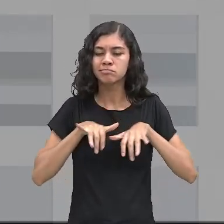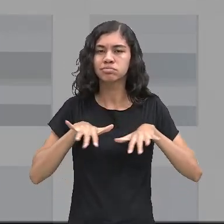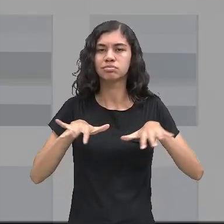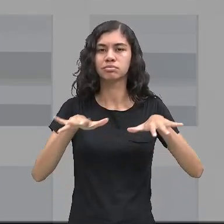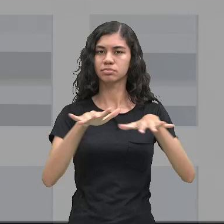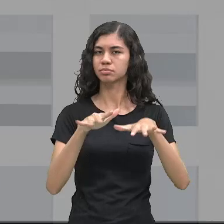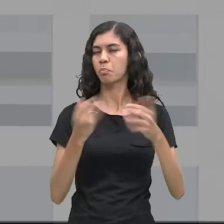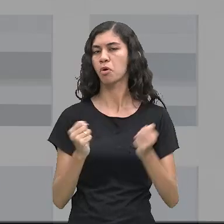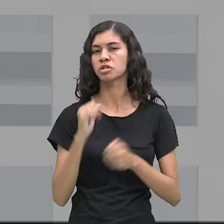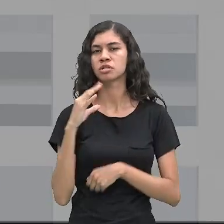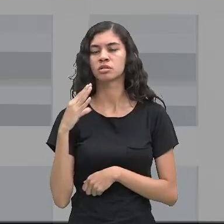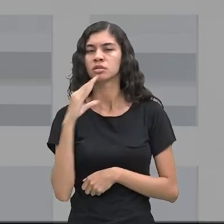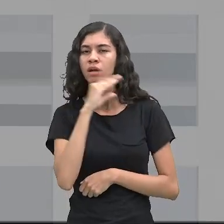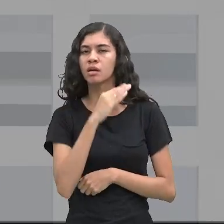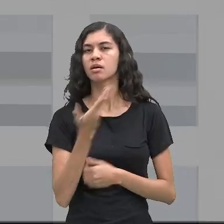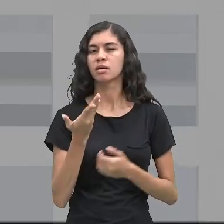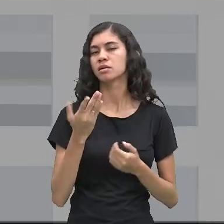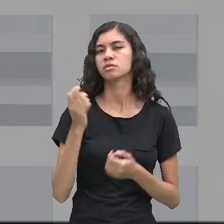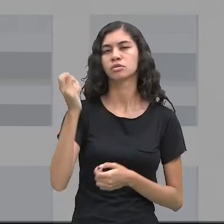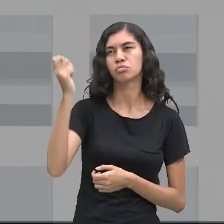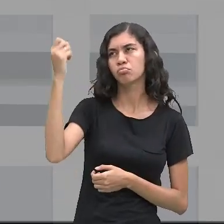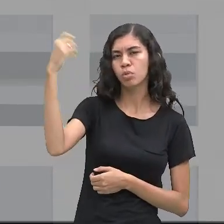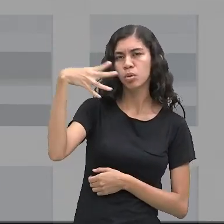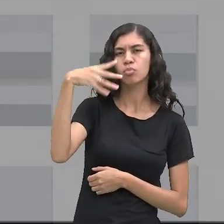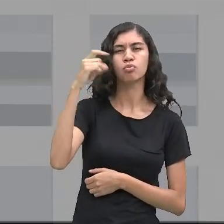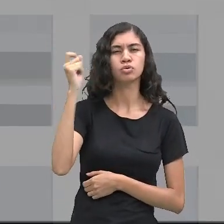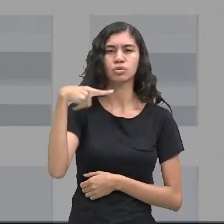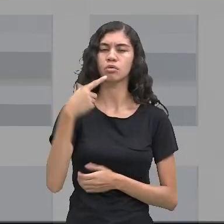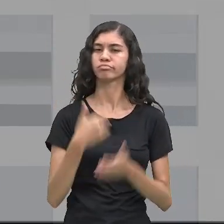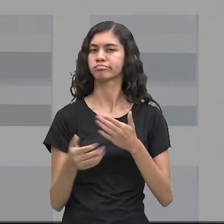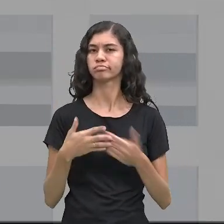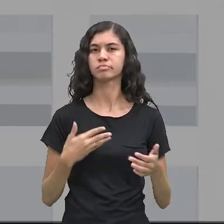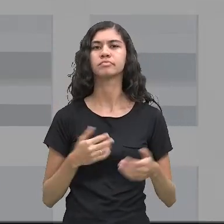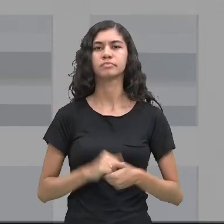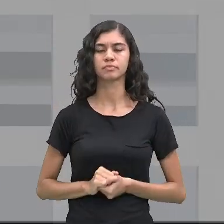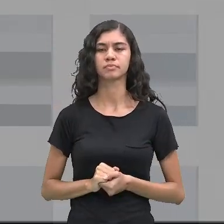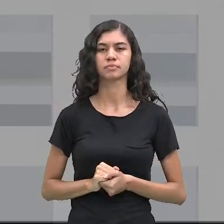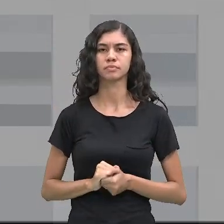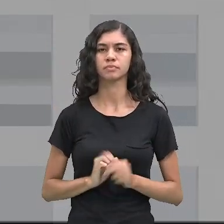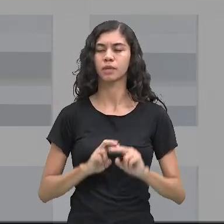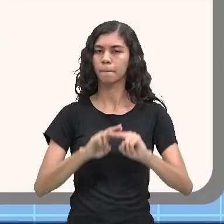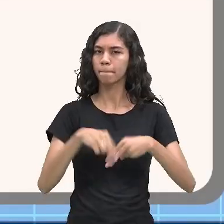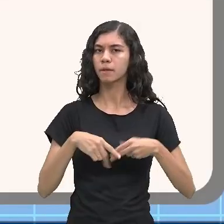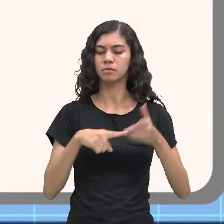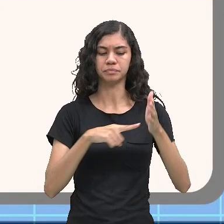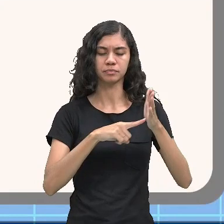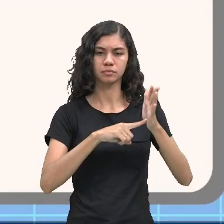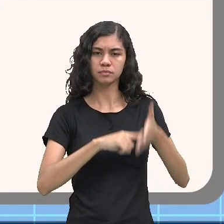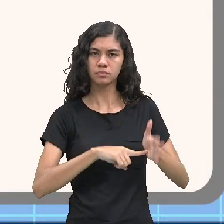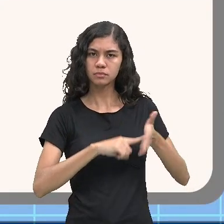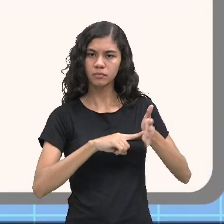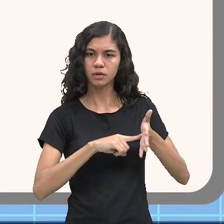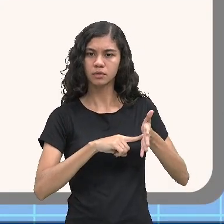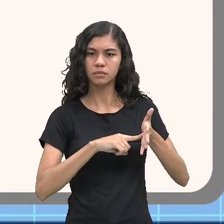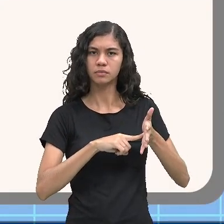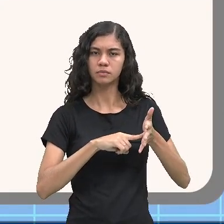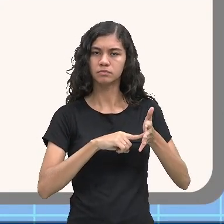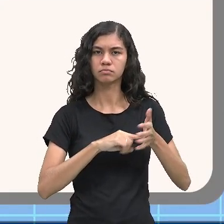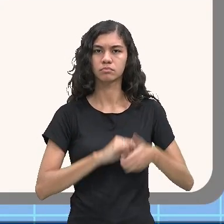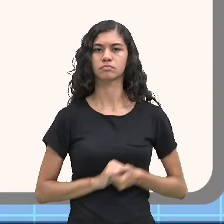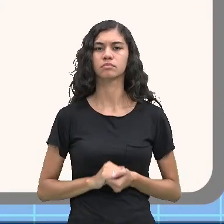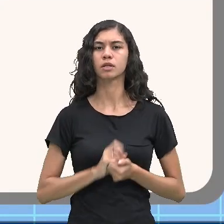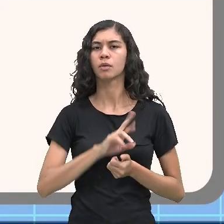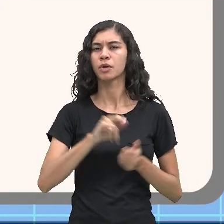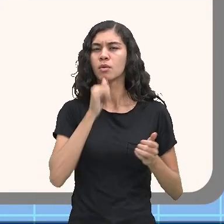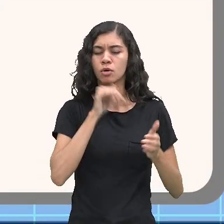calor, de luz, de som, anyway, do que seja, tá certo? Por isso, olha só, um gerador não lança